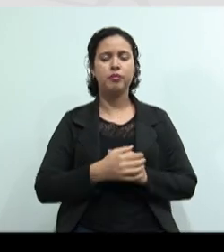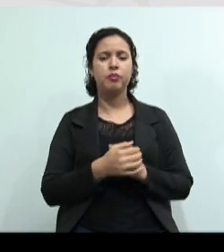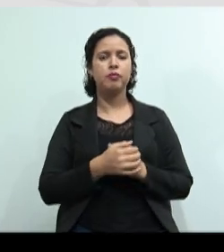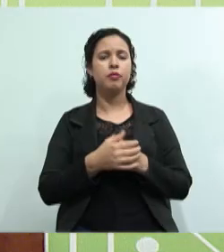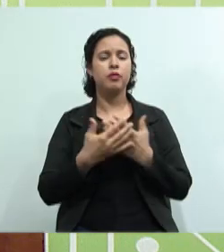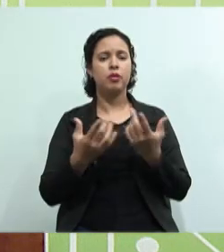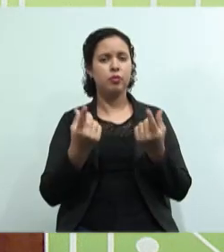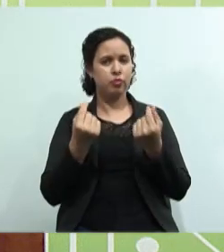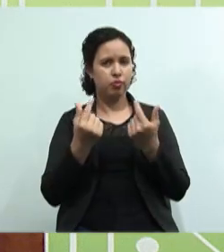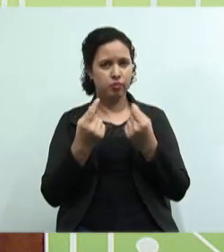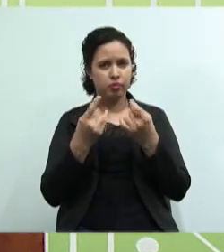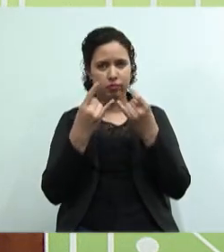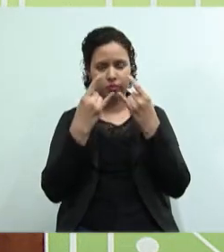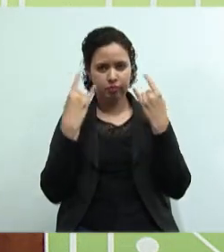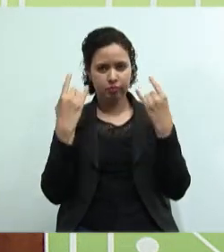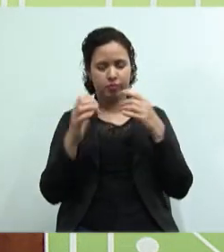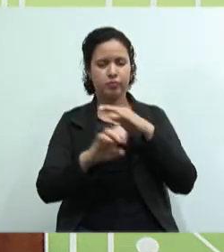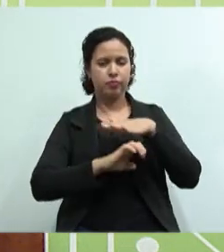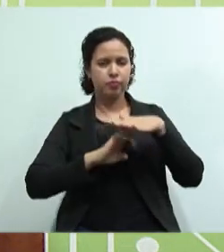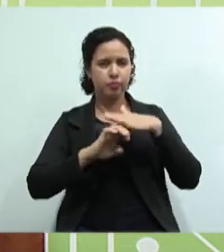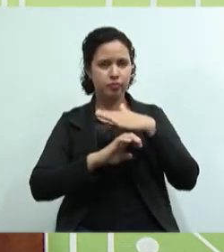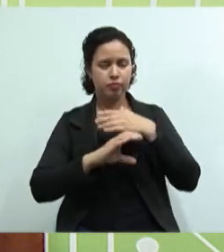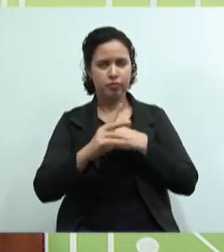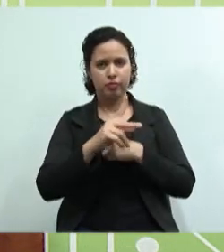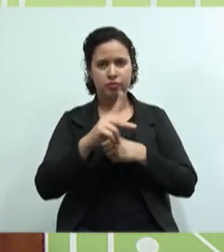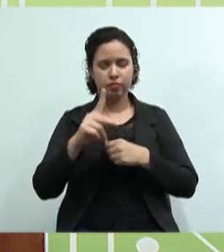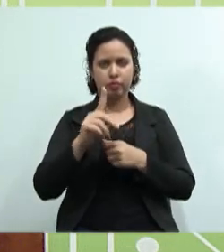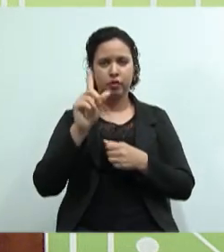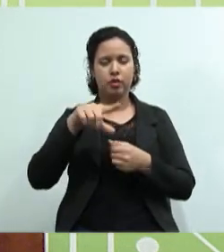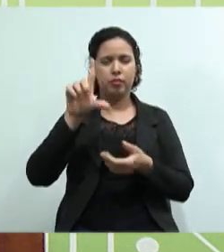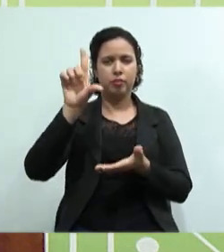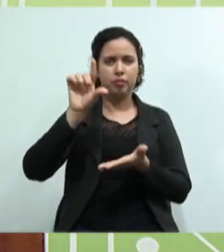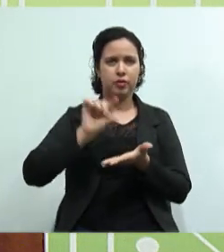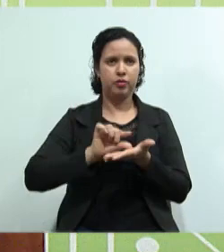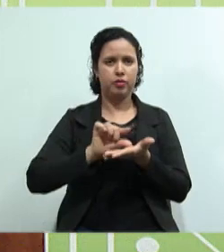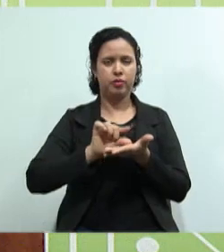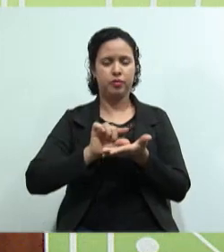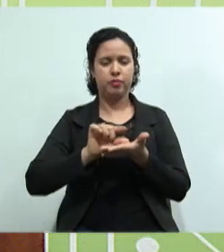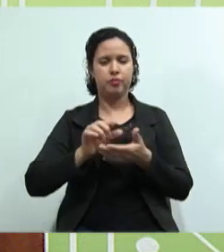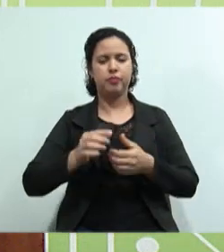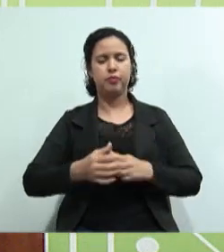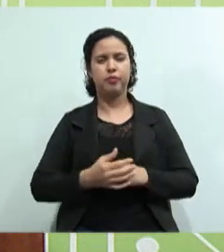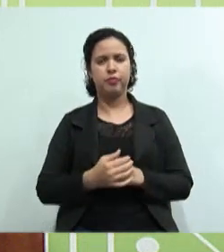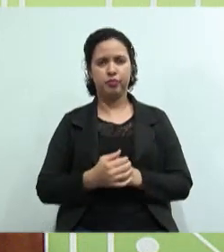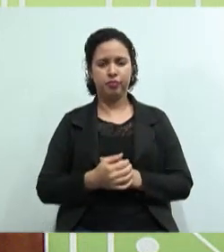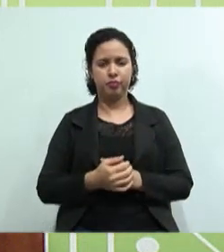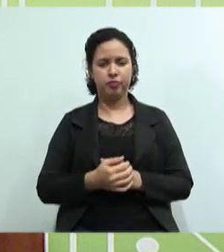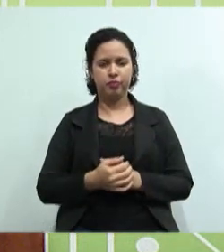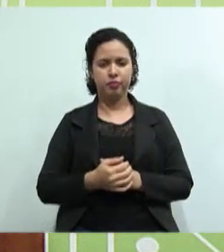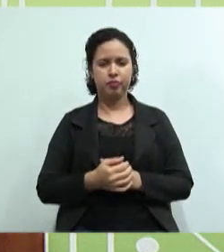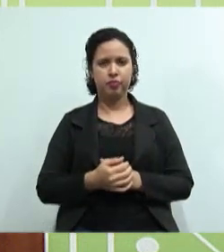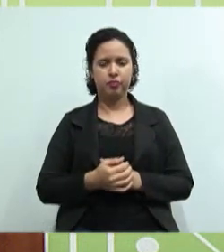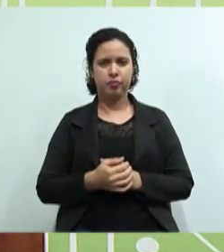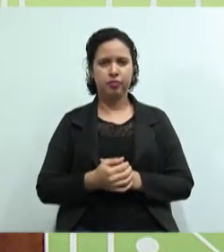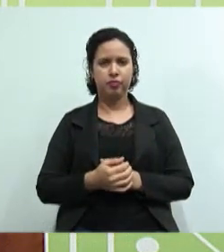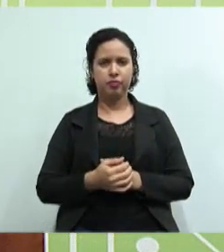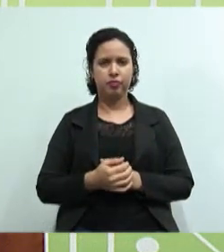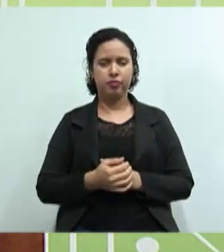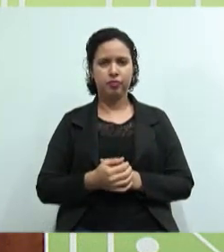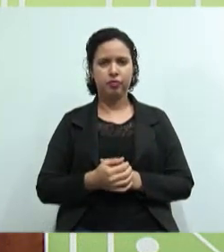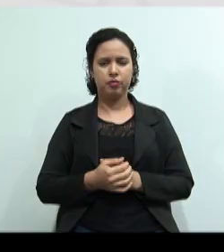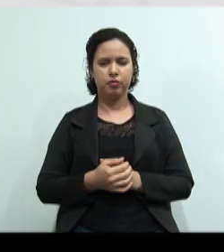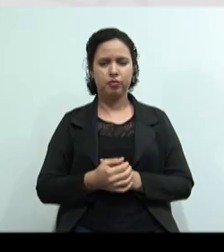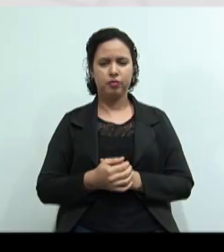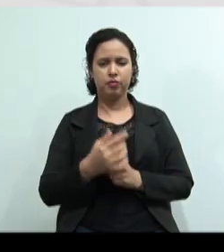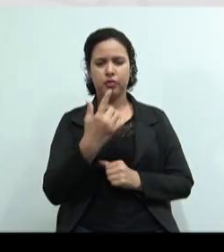lucro da entidade, da cooperativa será menor, por isso que ele não é aceito, correto? Continuando lá para